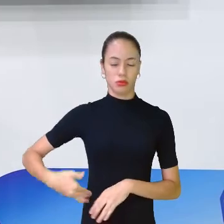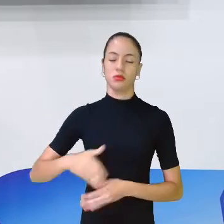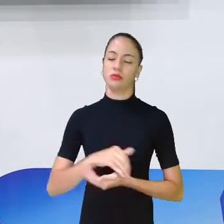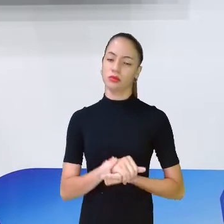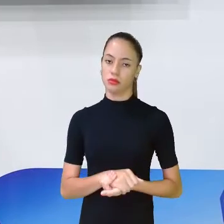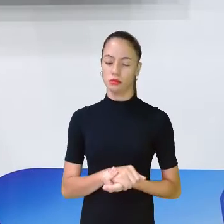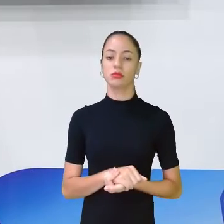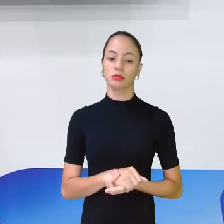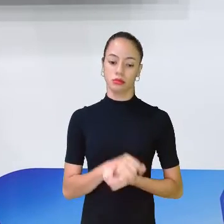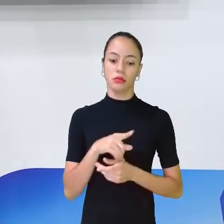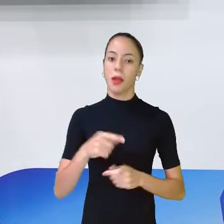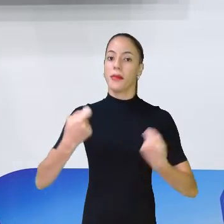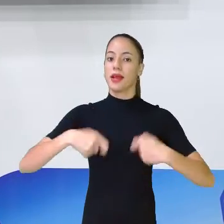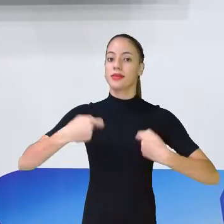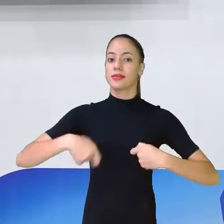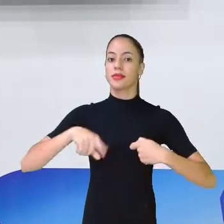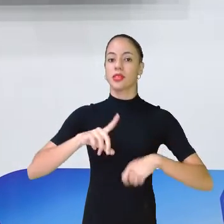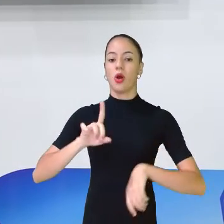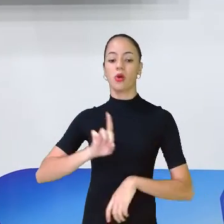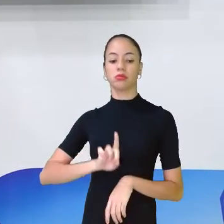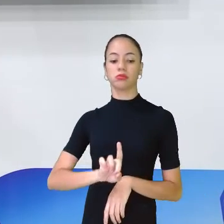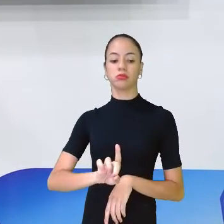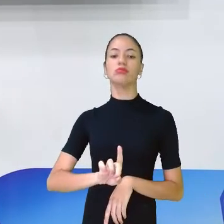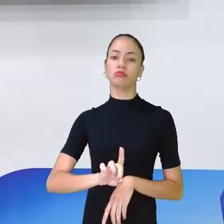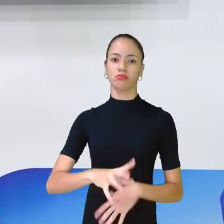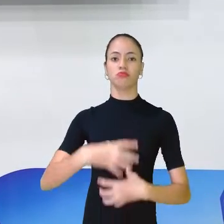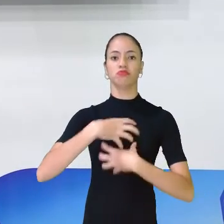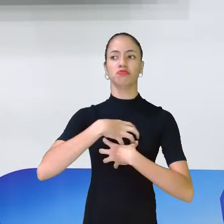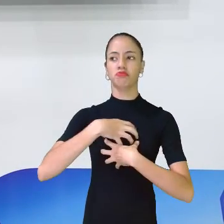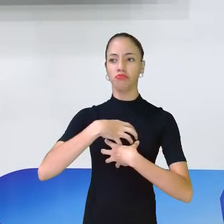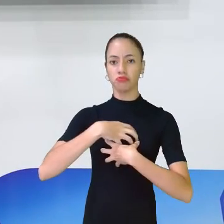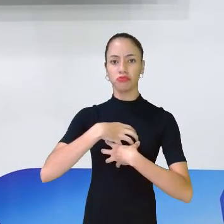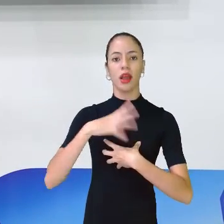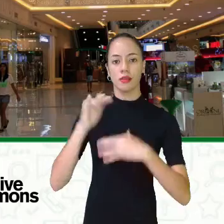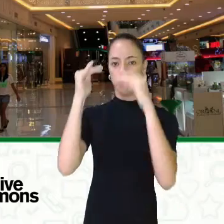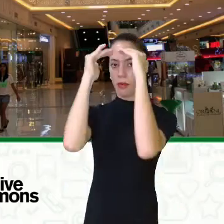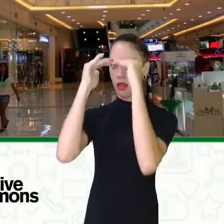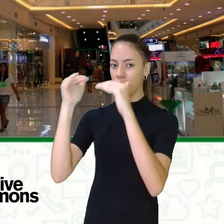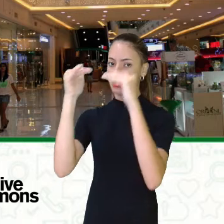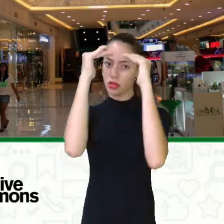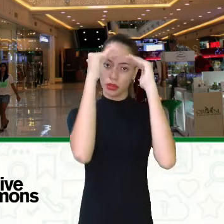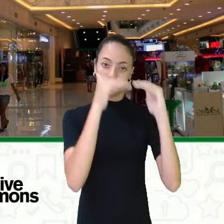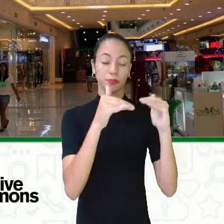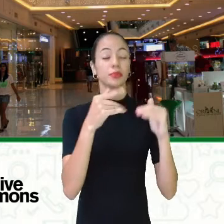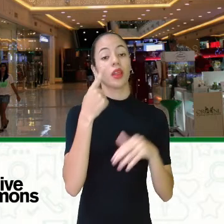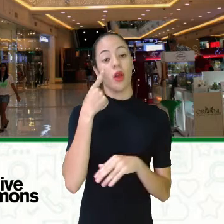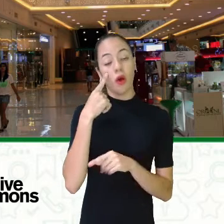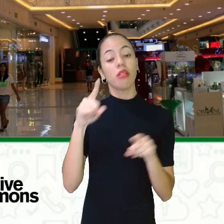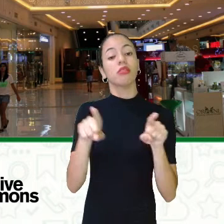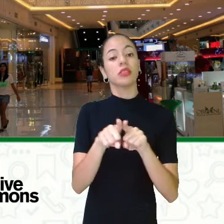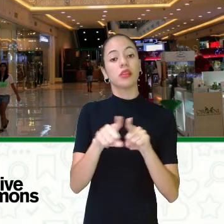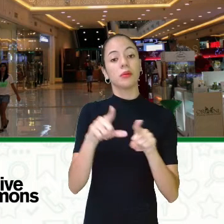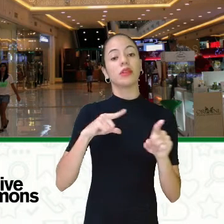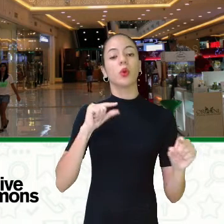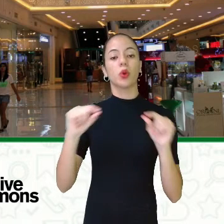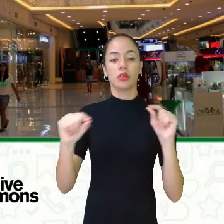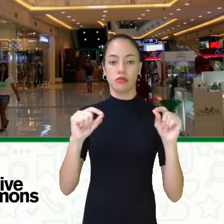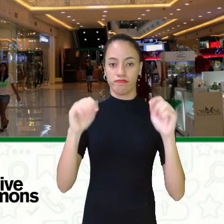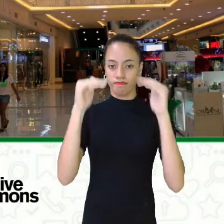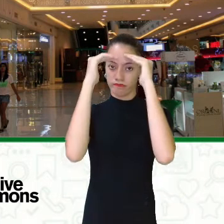forma agradável e consciente. Aí dentro disso, professor, sim, tem também a questão do respeito no